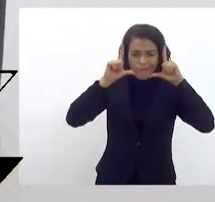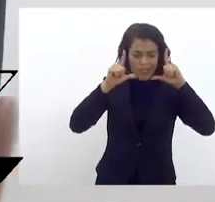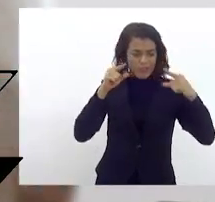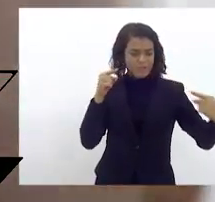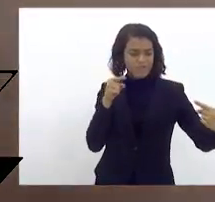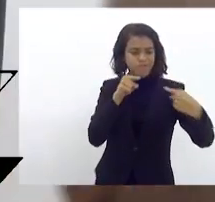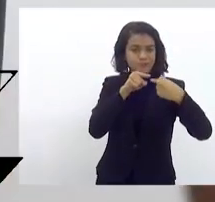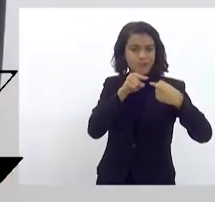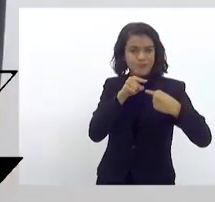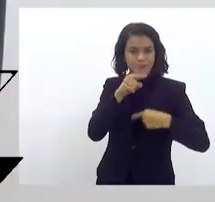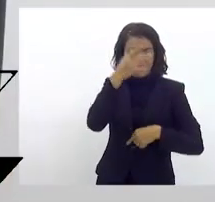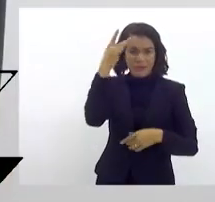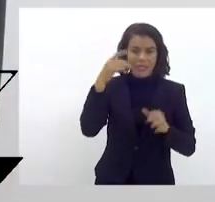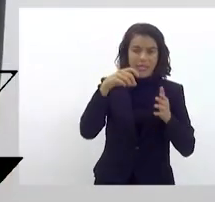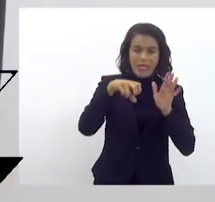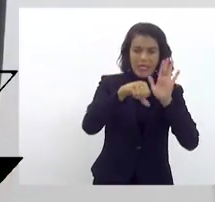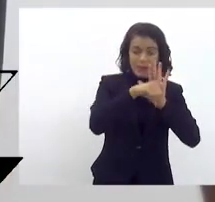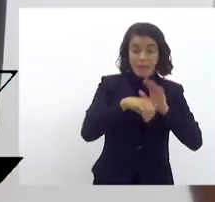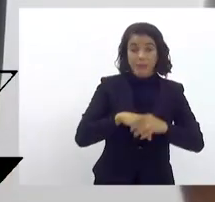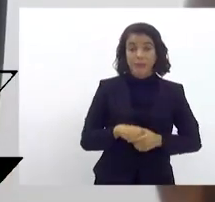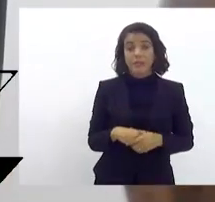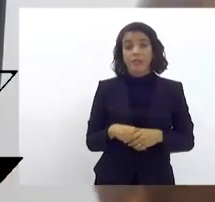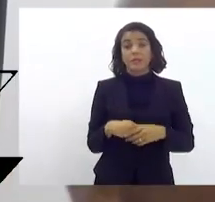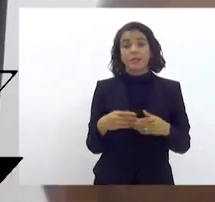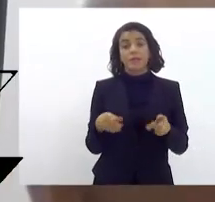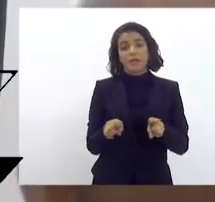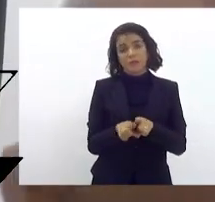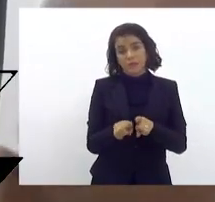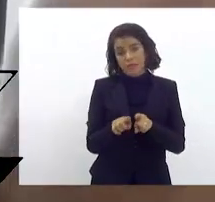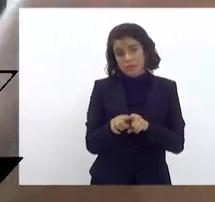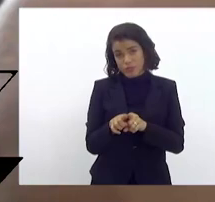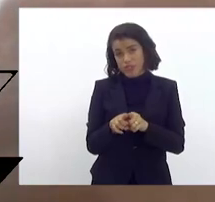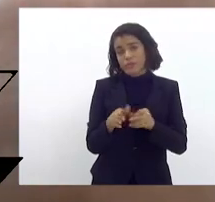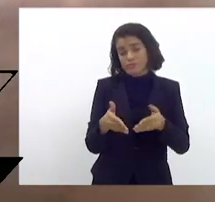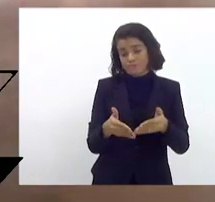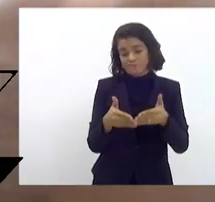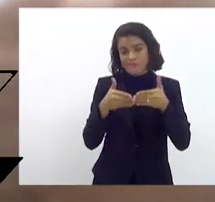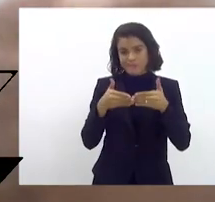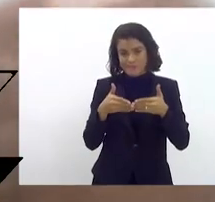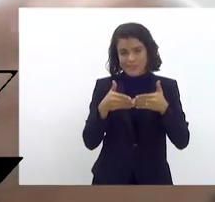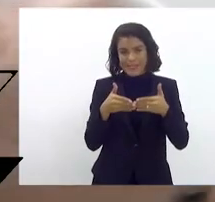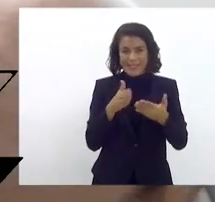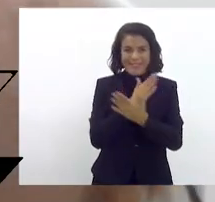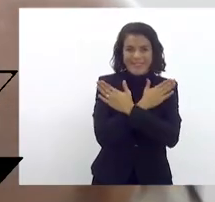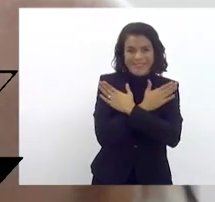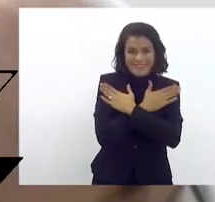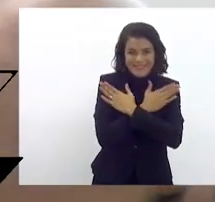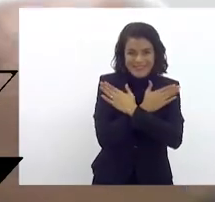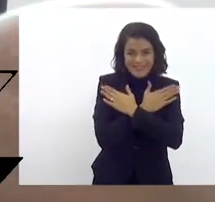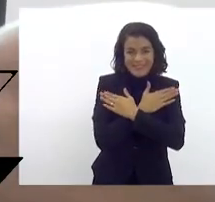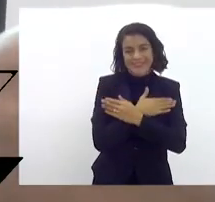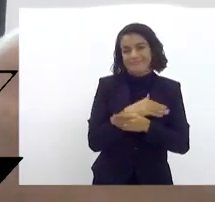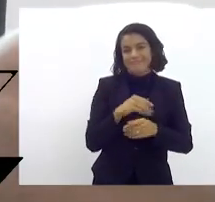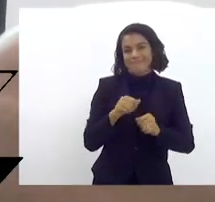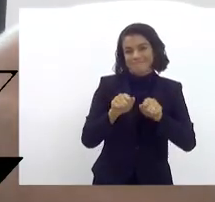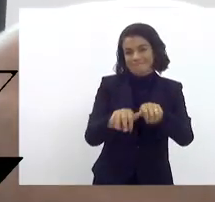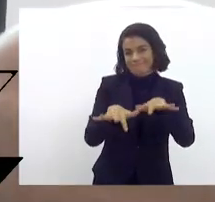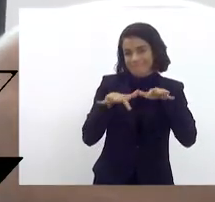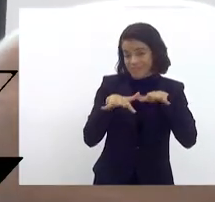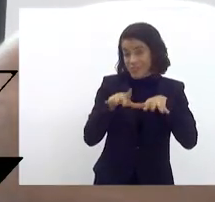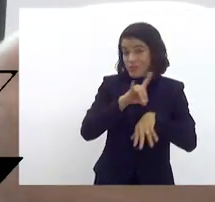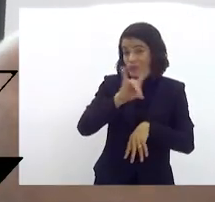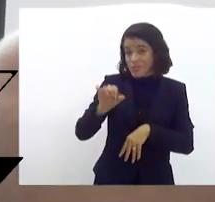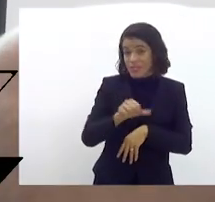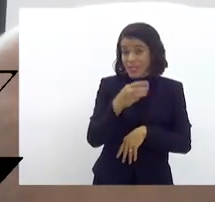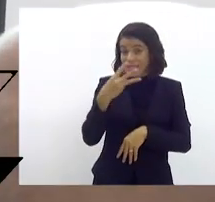cronograma é e a gente passa o recesso parlamentar e chega no dia 3